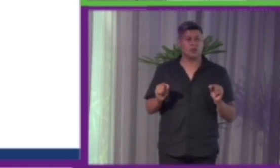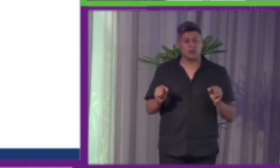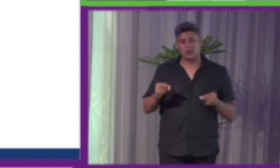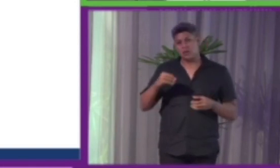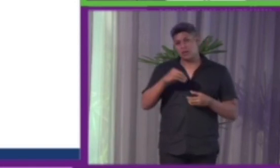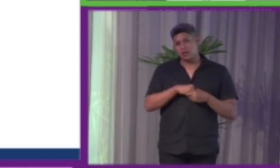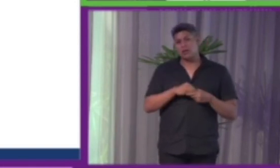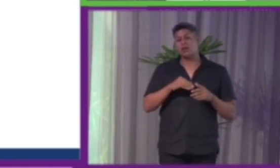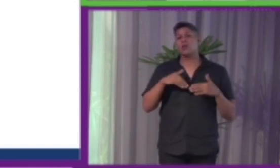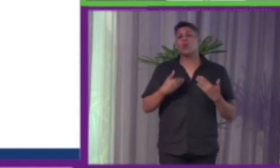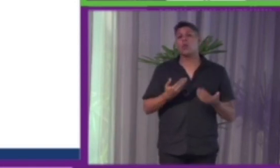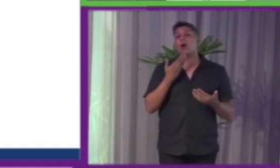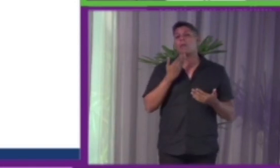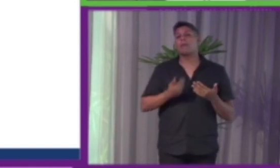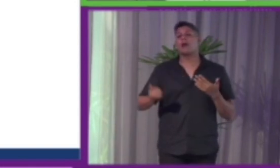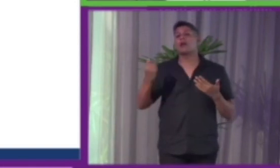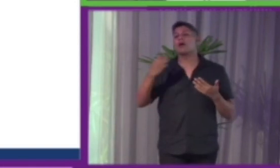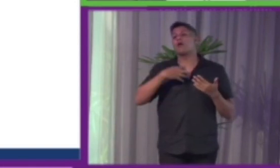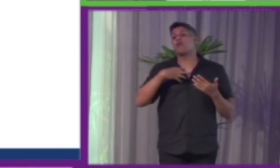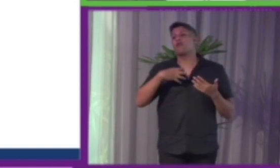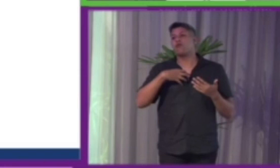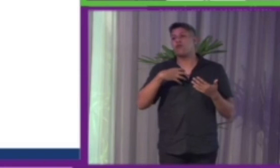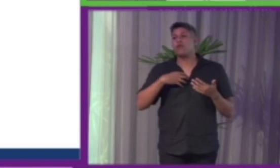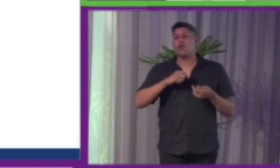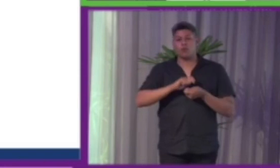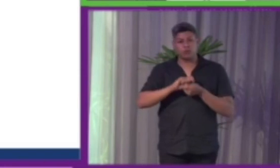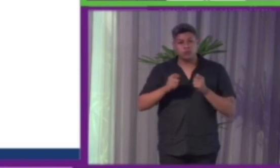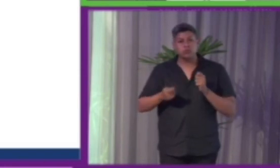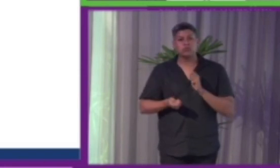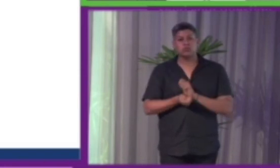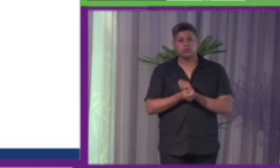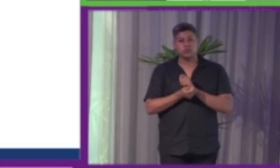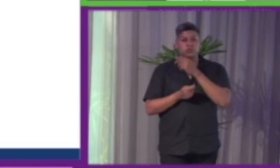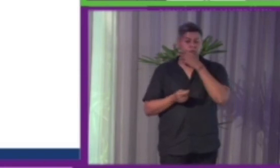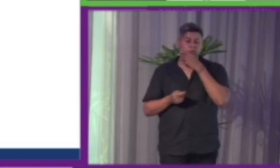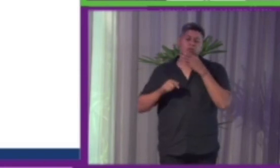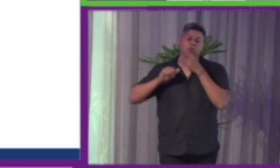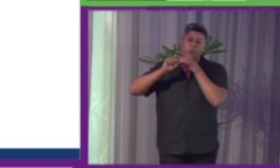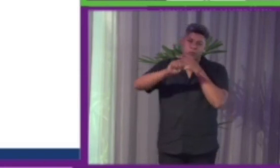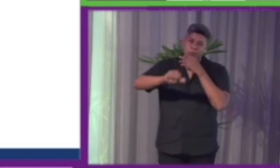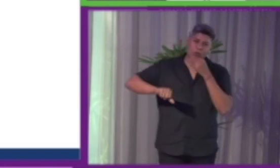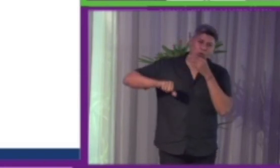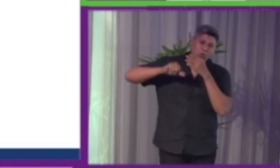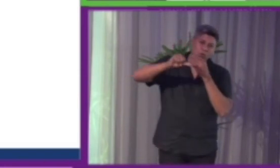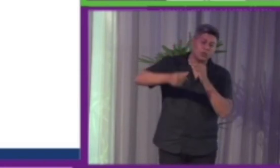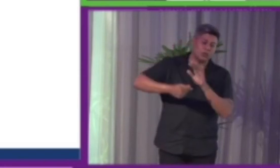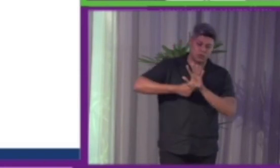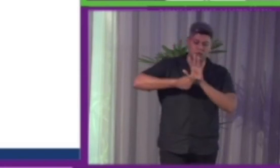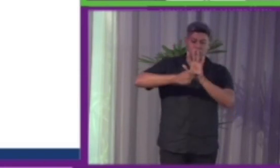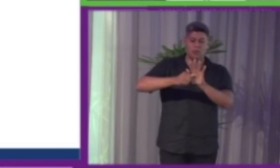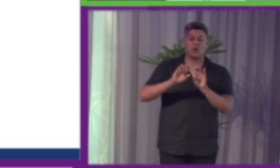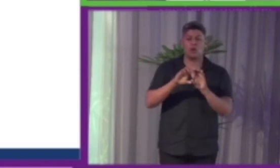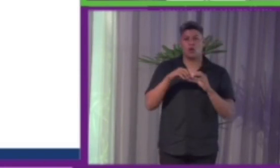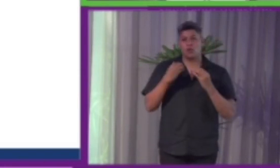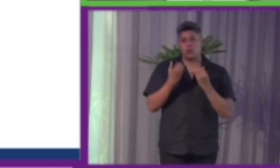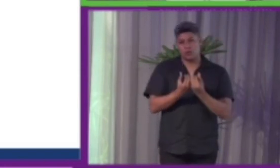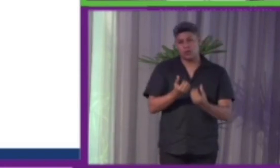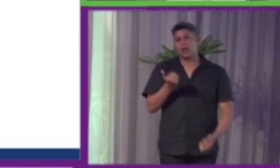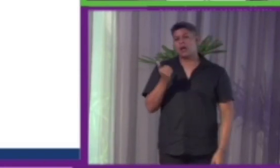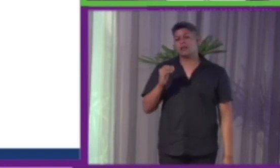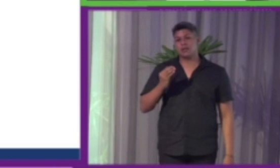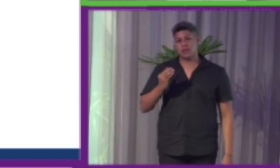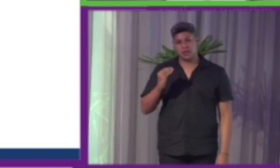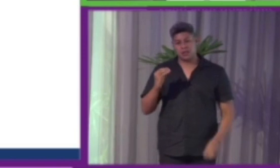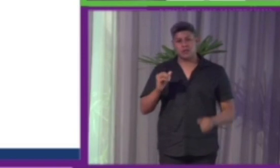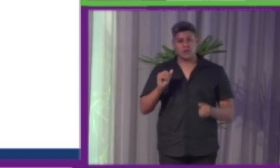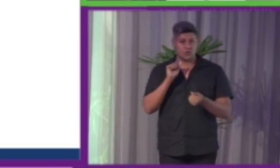seria a melhor forma até mesmo de implementar essas ações, isso muda, isso traz, inclusive, a comunidade científica para mais